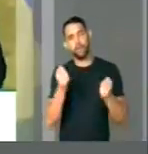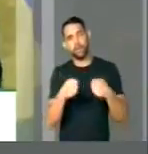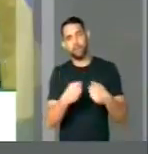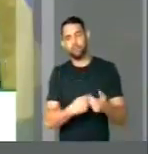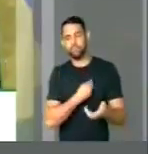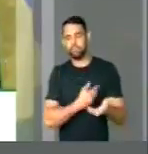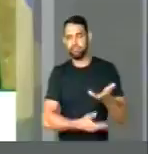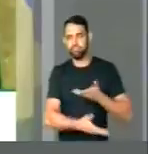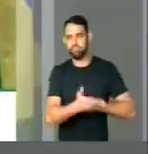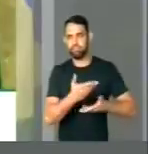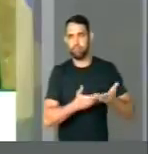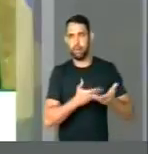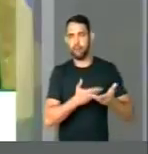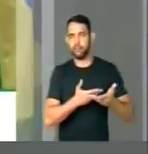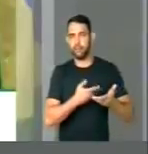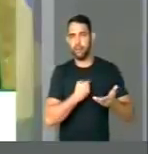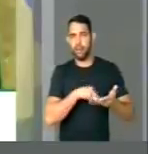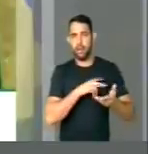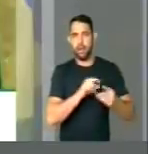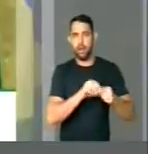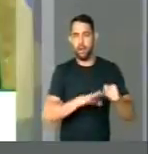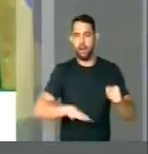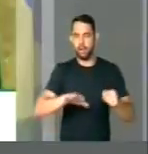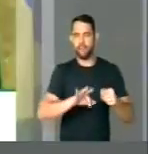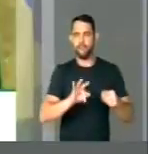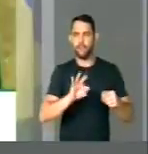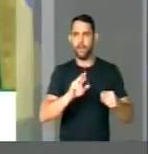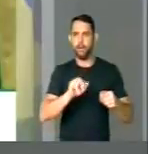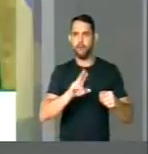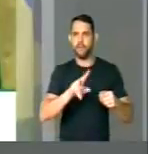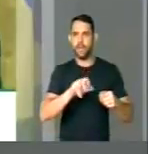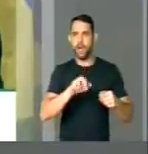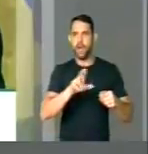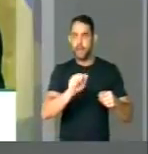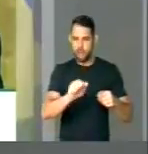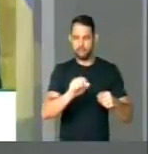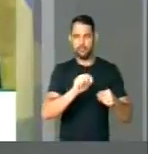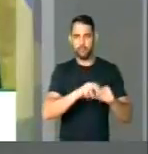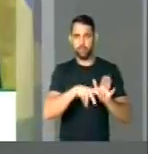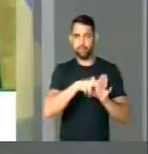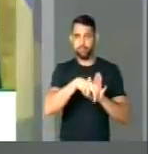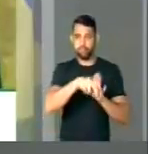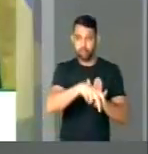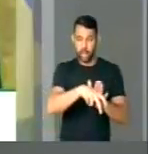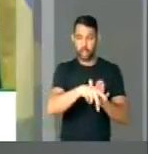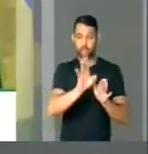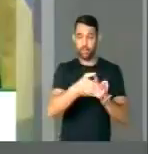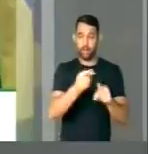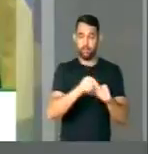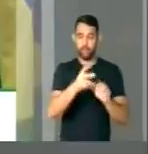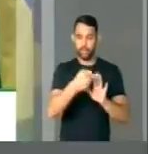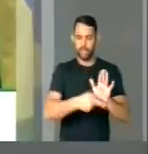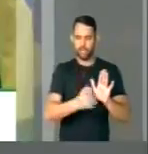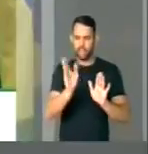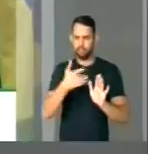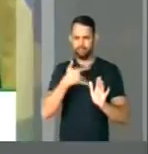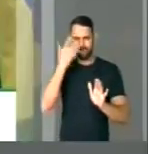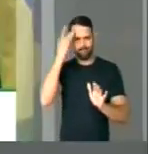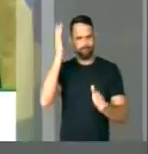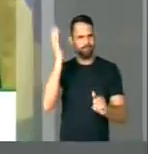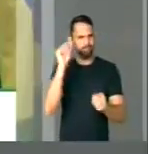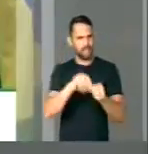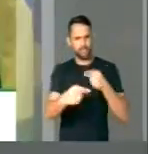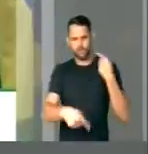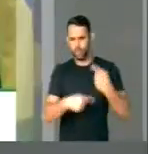compartilhar a a a a malha Ferroviária E esse compartilhamento já é um projeto que está absolutamente